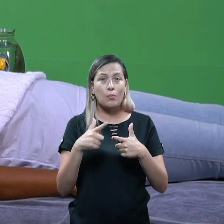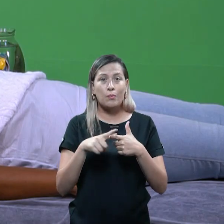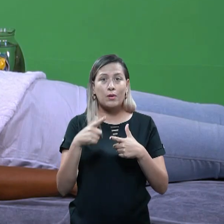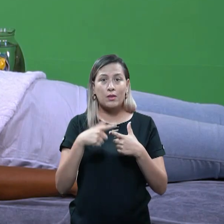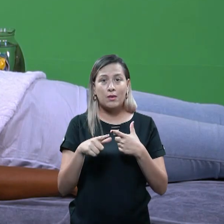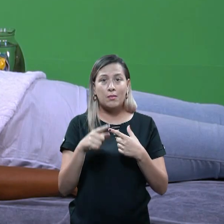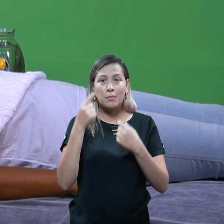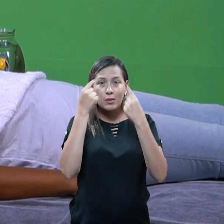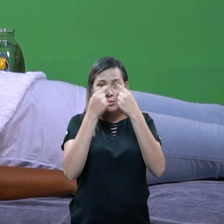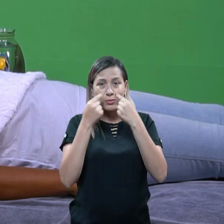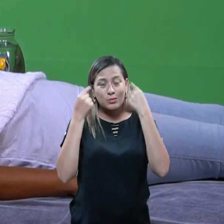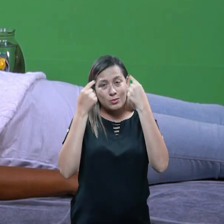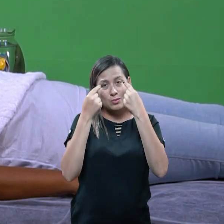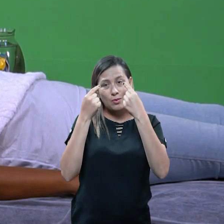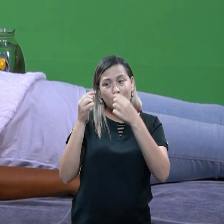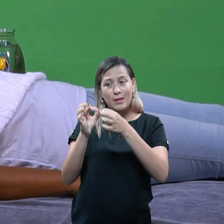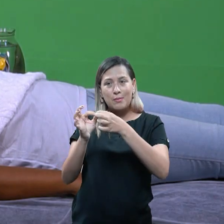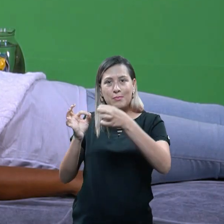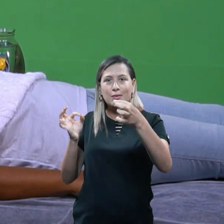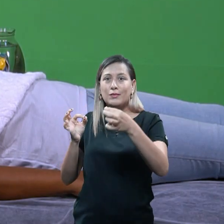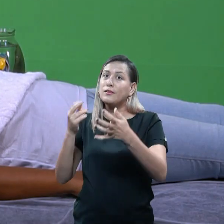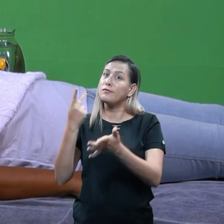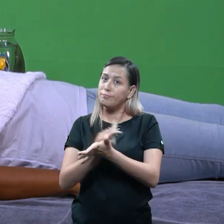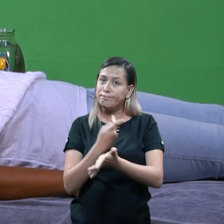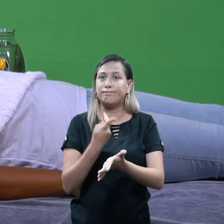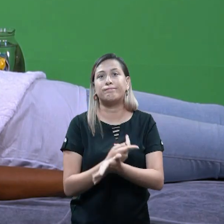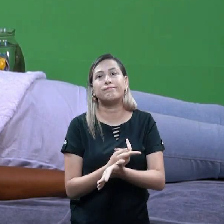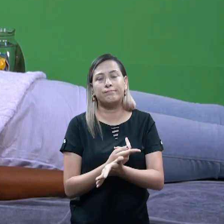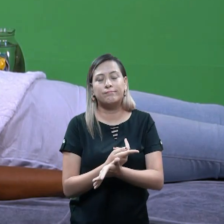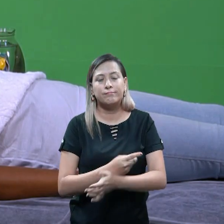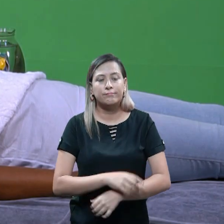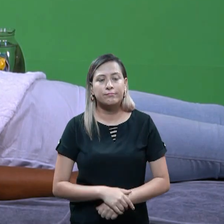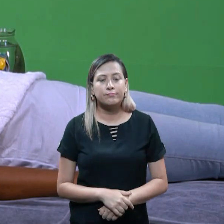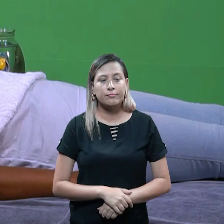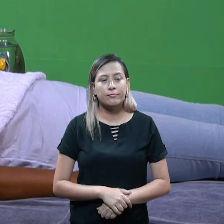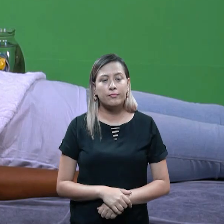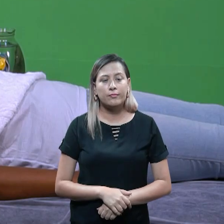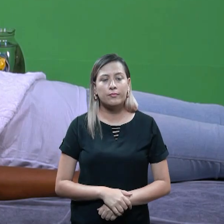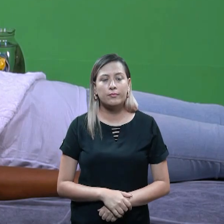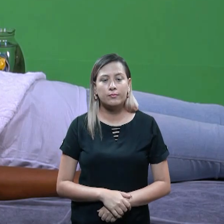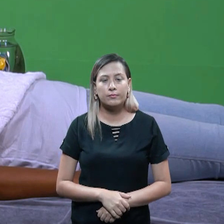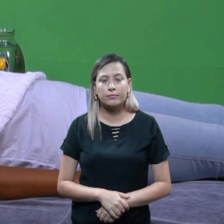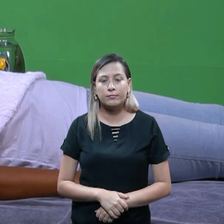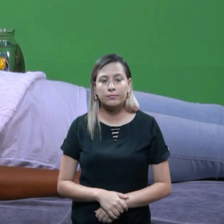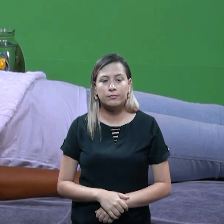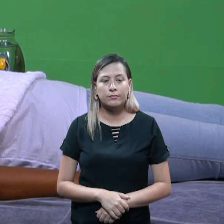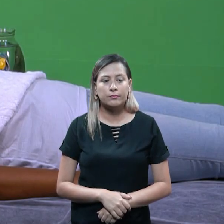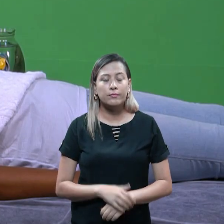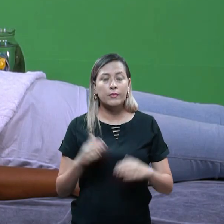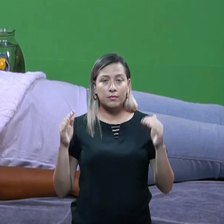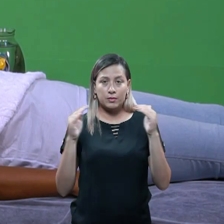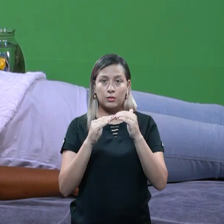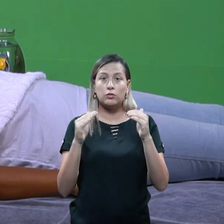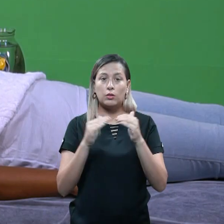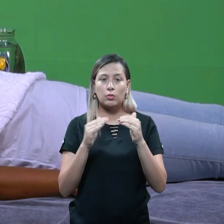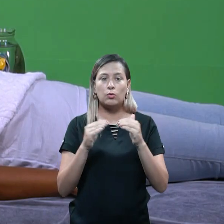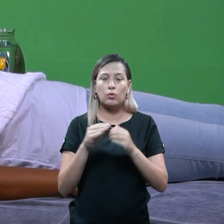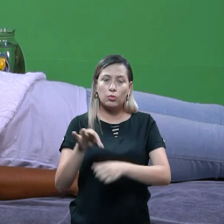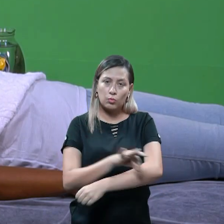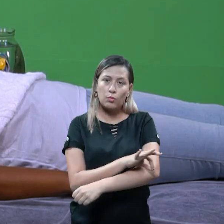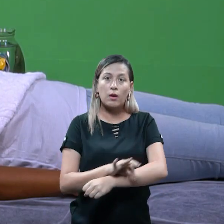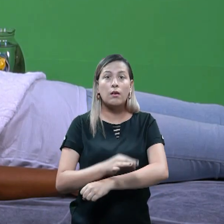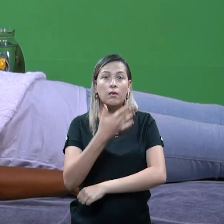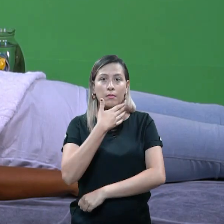essa medida vai sair errada, certo? Então, fazer de acordo com o paquímetro é